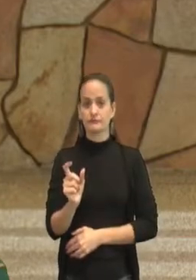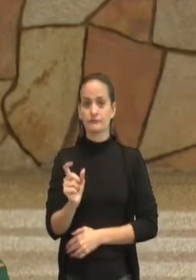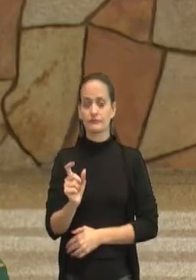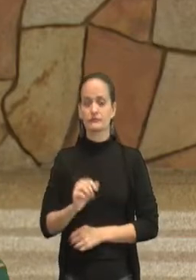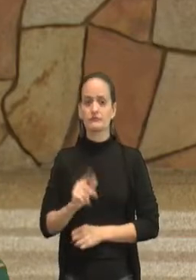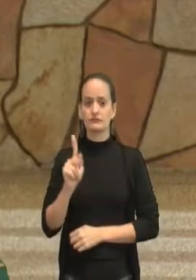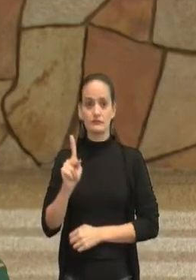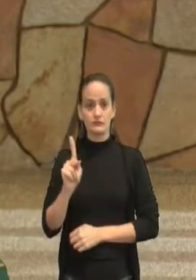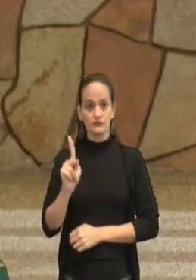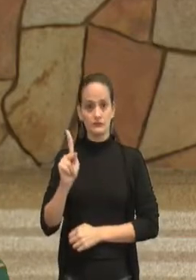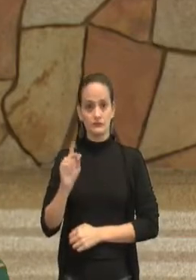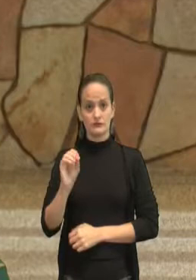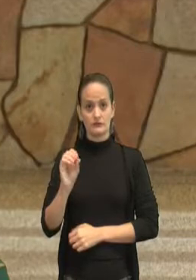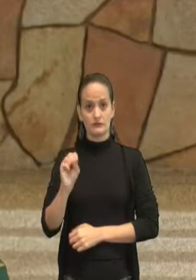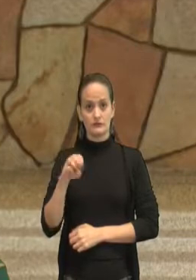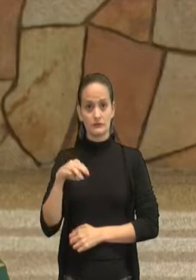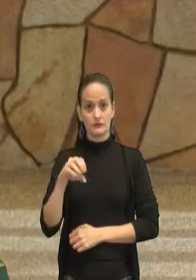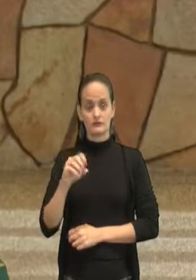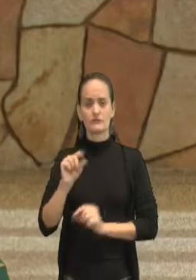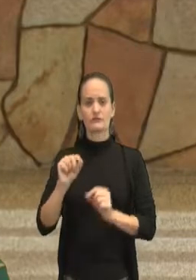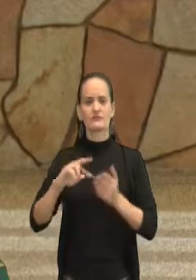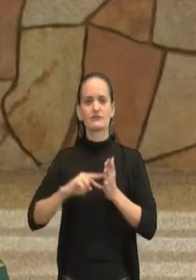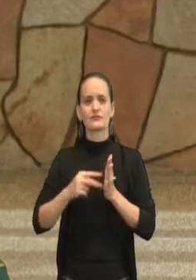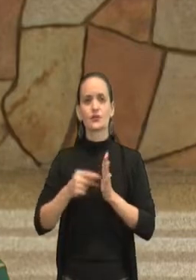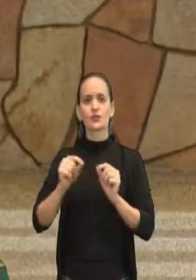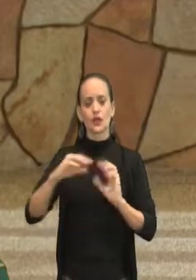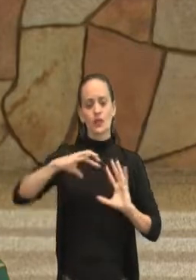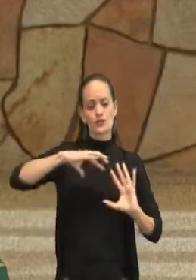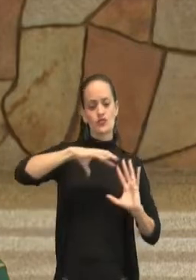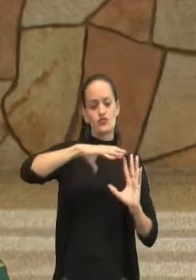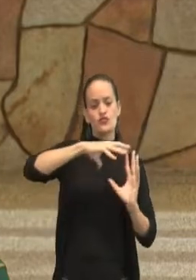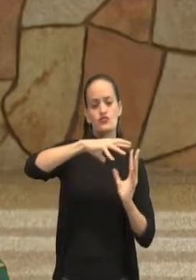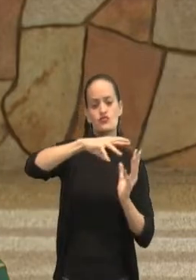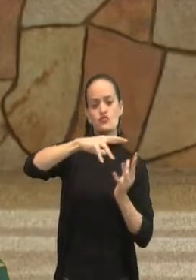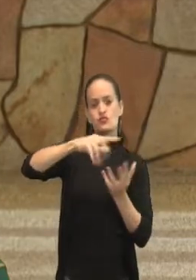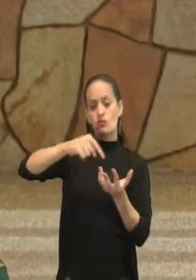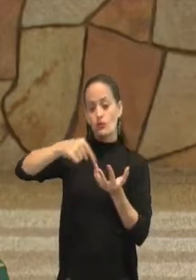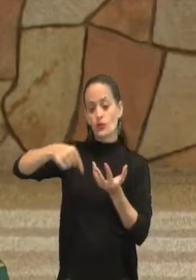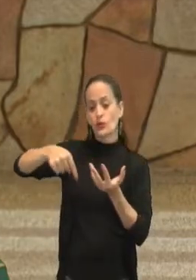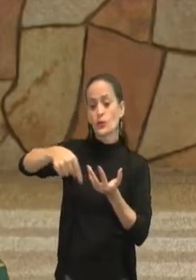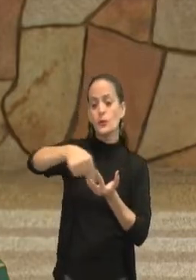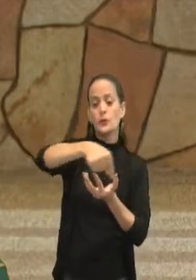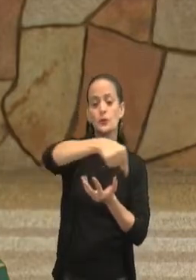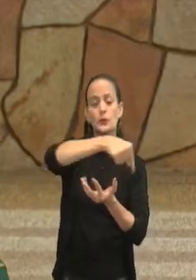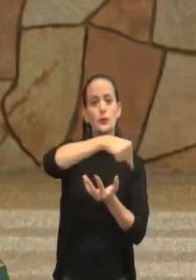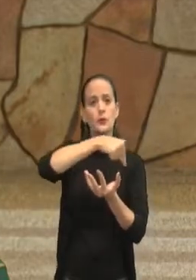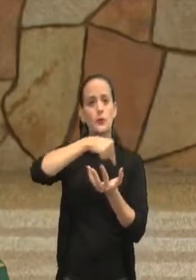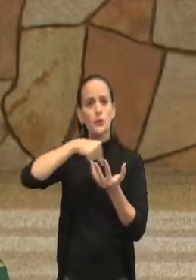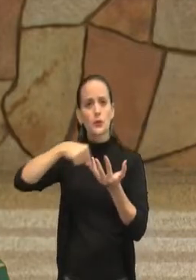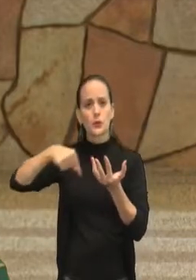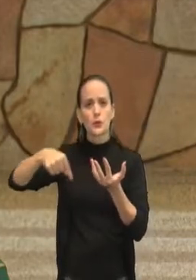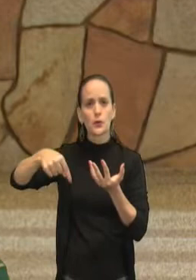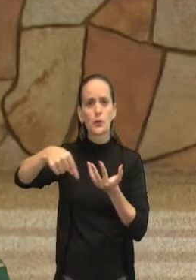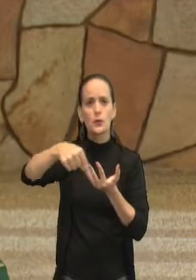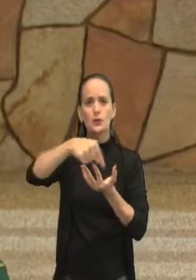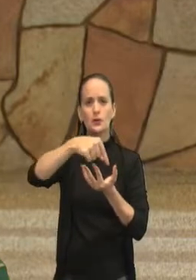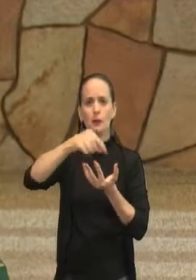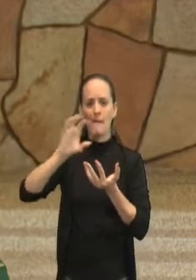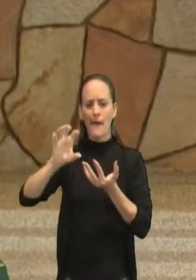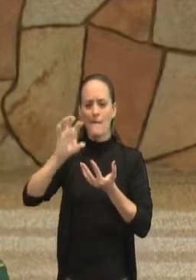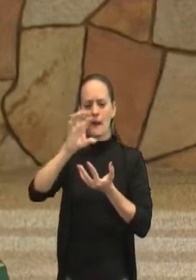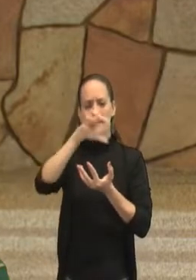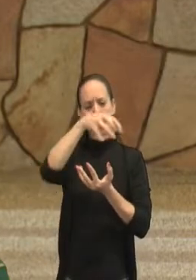se refere ao universo, espaço sideral, o conjunto organizado e harmônico dos astros